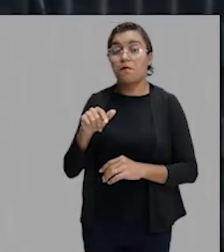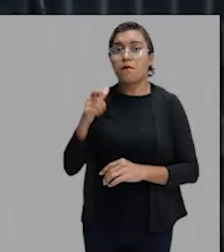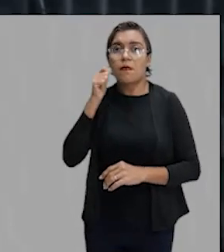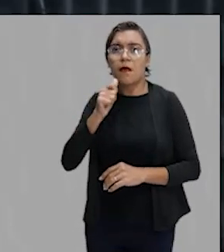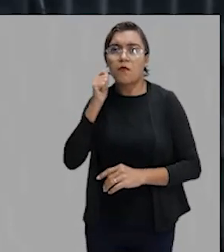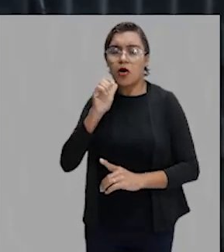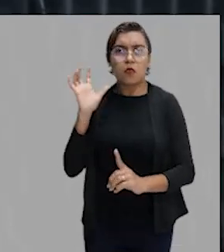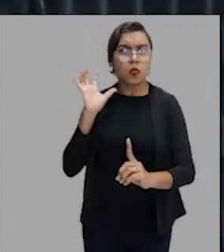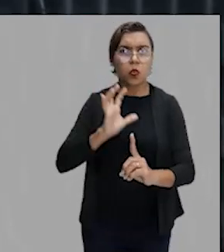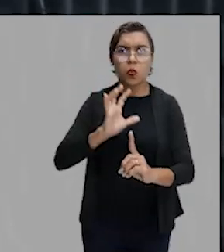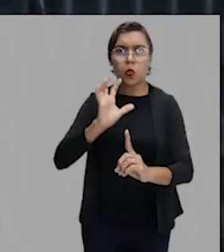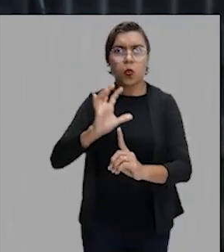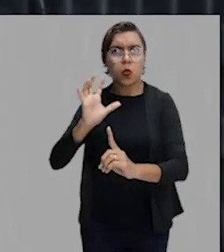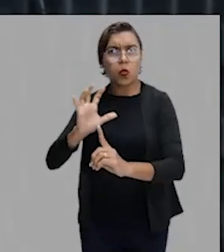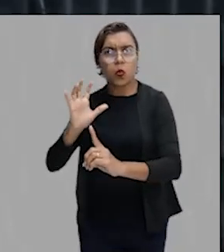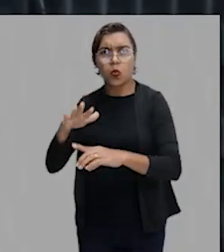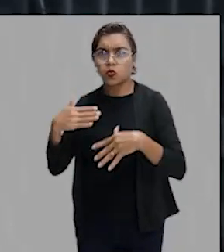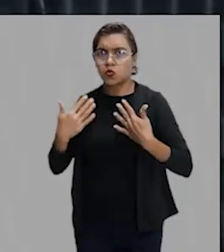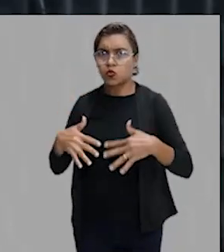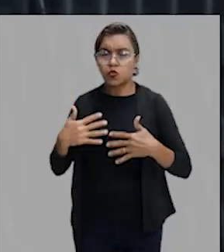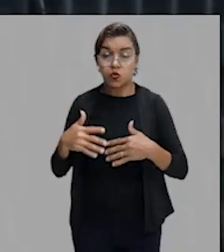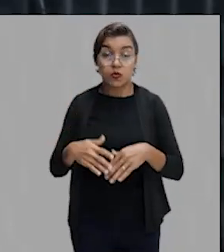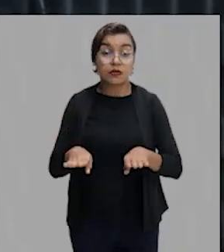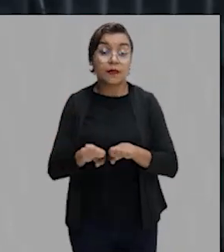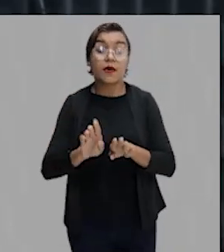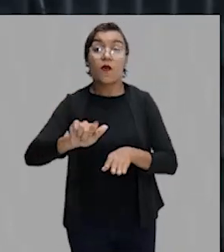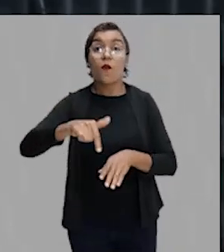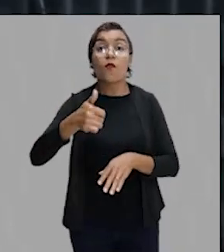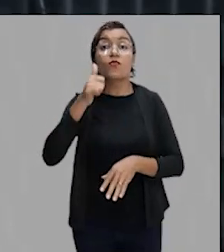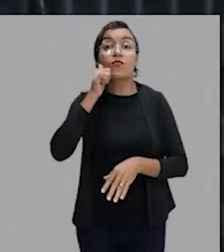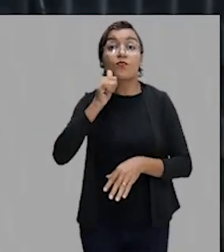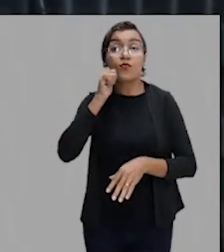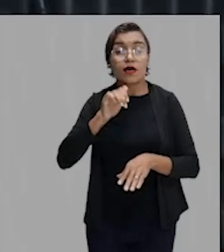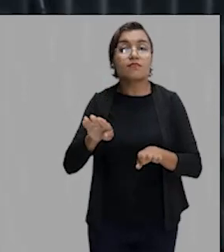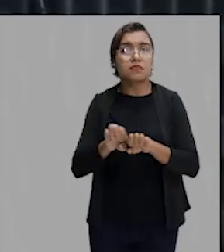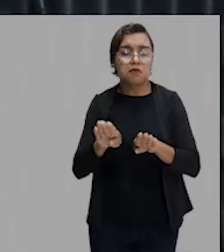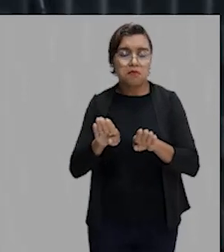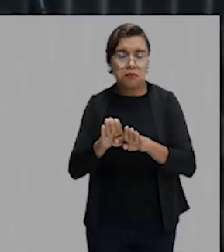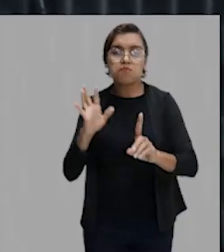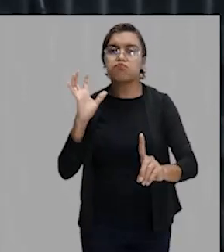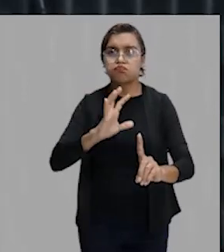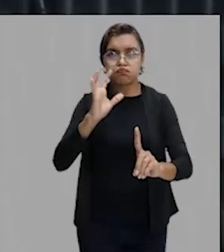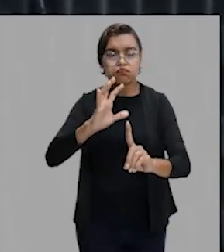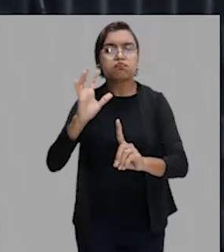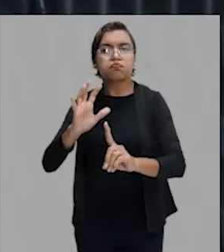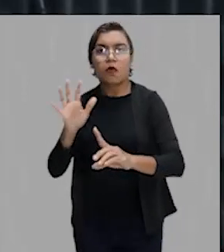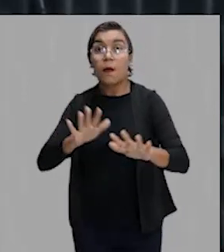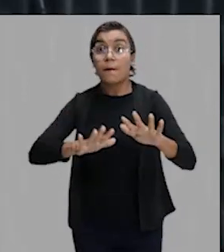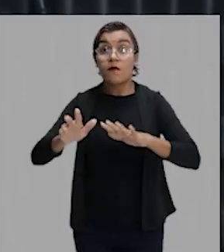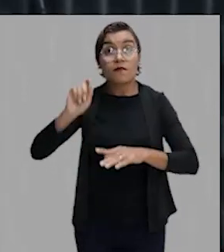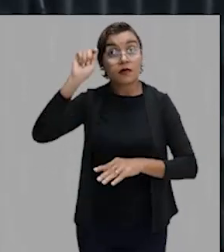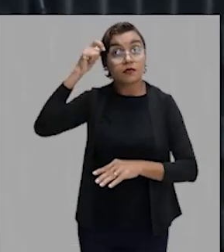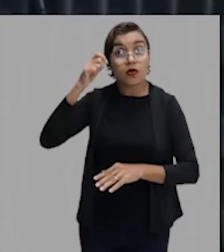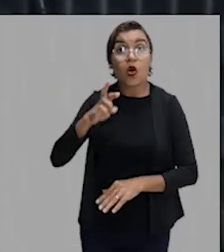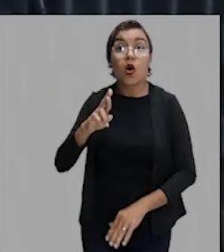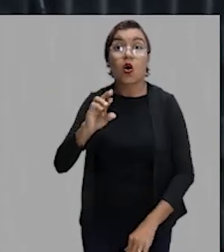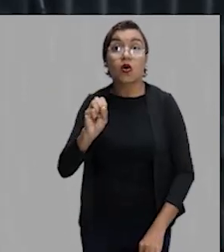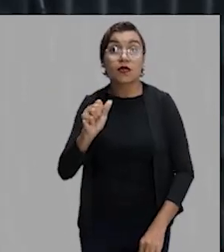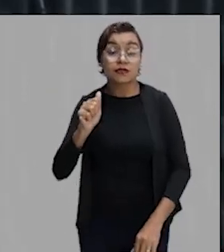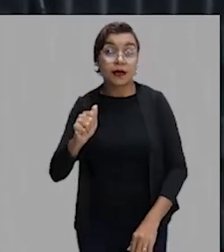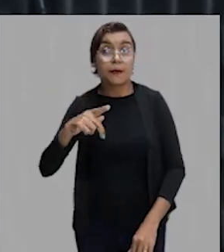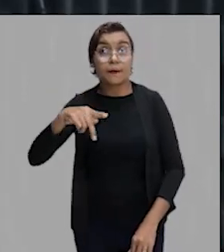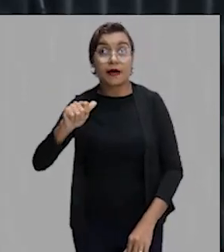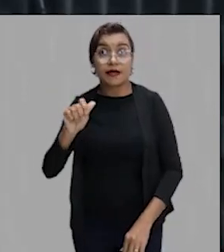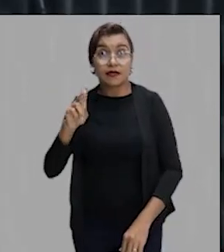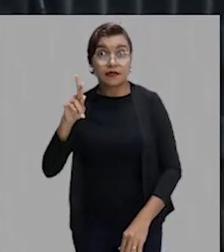de toda a história. A gente vai falar sobre outra mulher também muito influente que está nessa lista quando falar do movimento negro, a Rosa Parks, beleza?